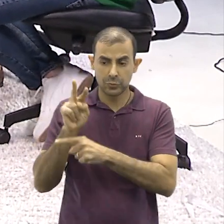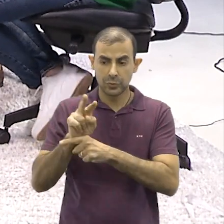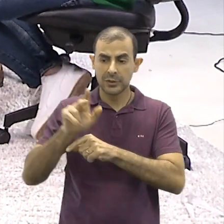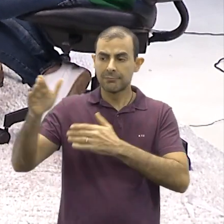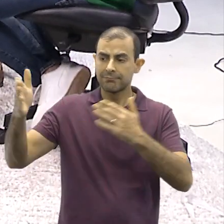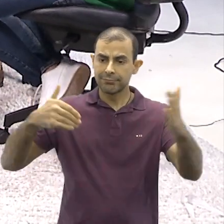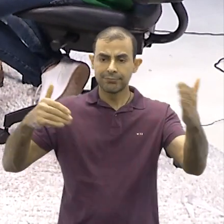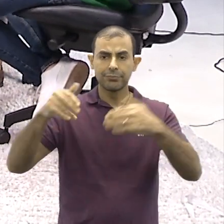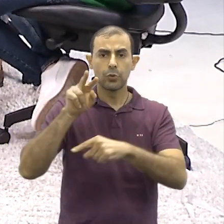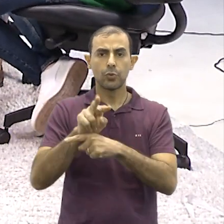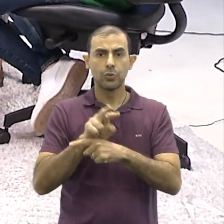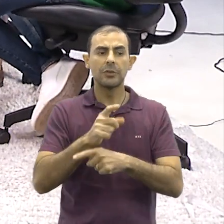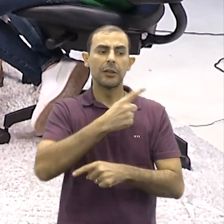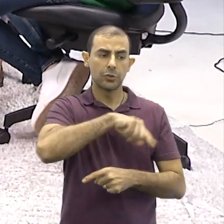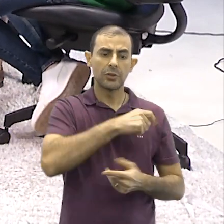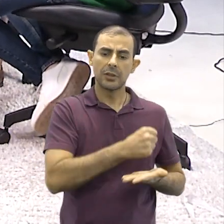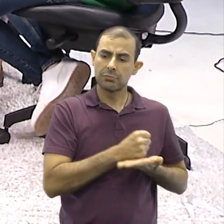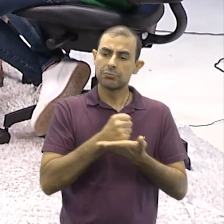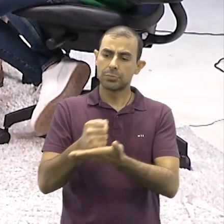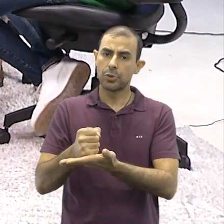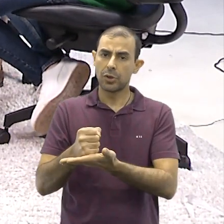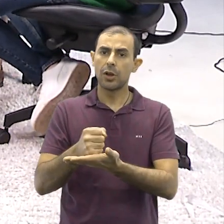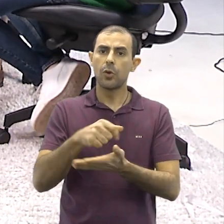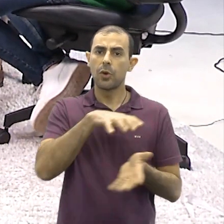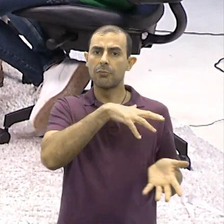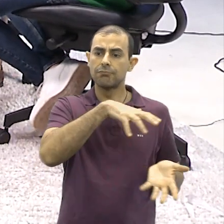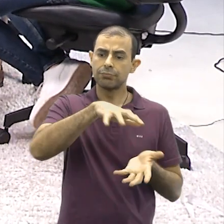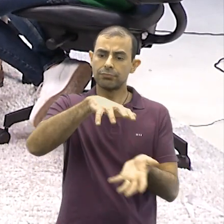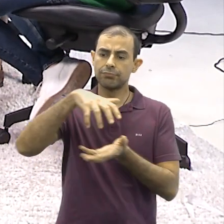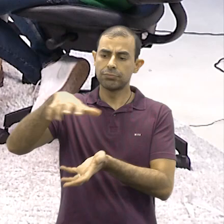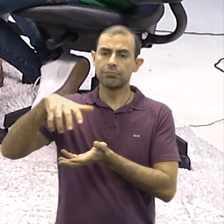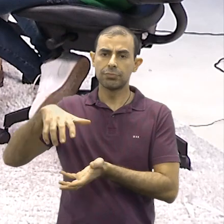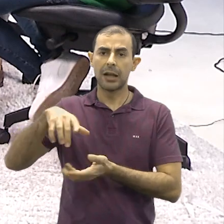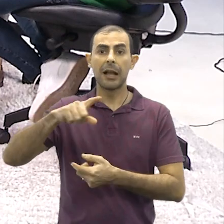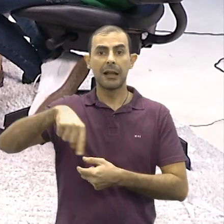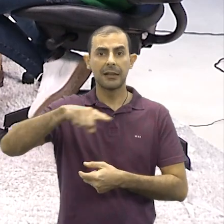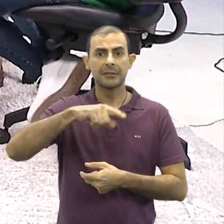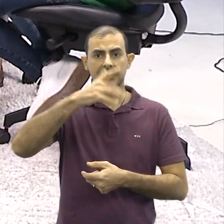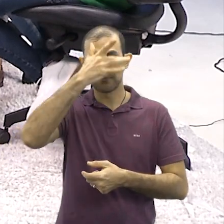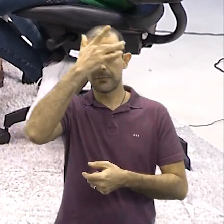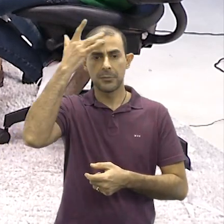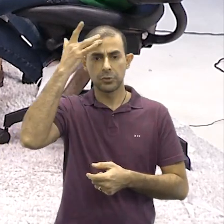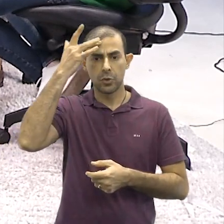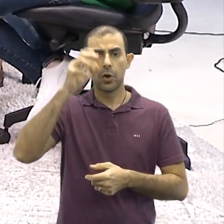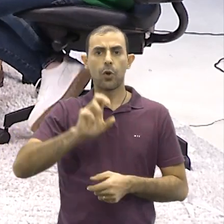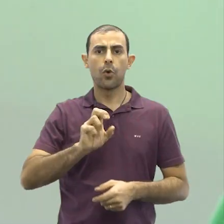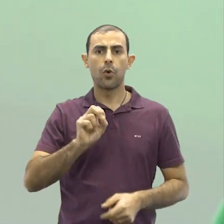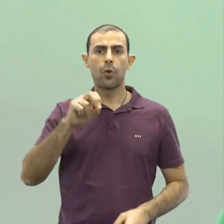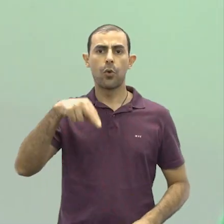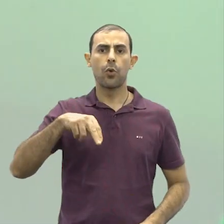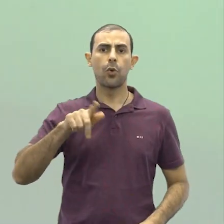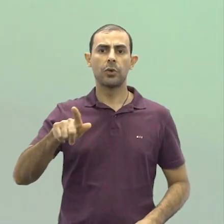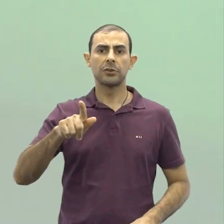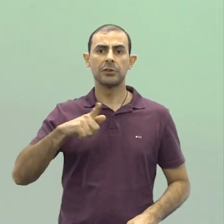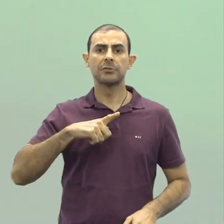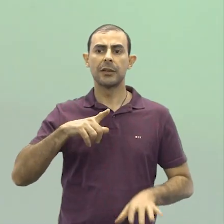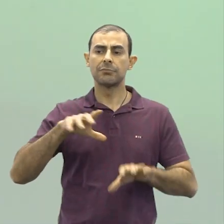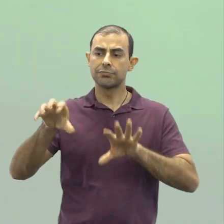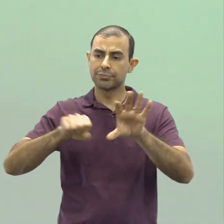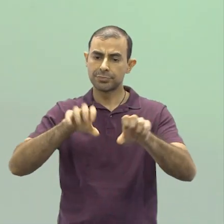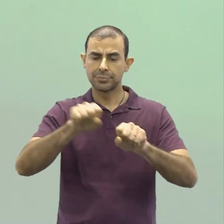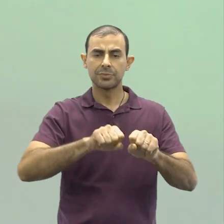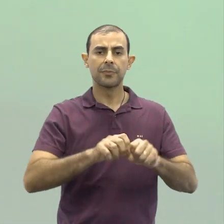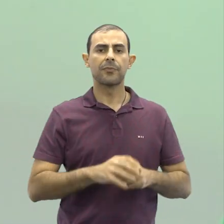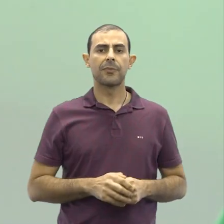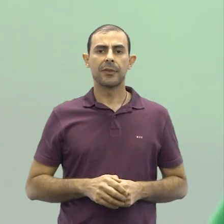meio desse cadastro a gente consegue dar esse suporte nutricional, ou seja, fornecer alimento para esses animais que são abrigados por ONGs. As ONGs, elas também têm,